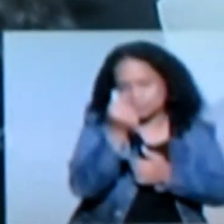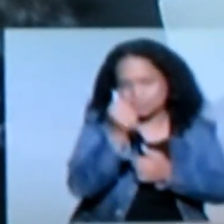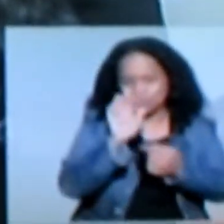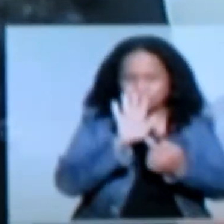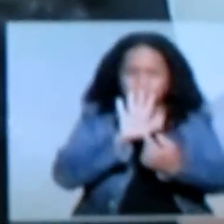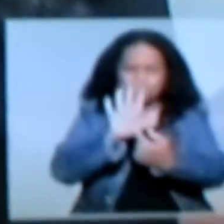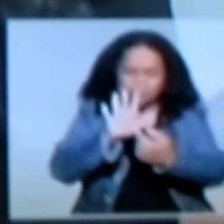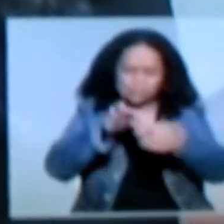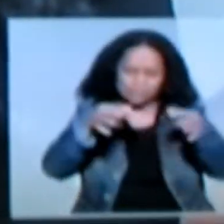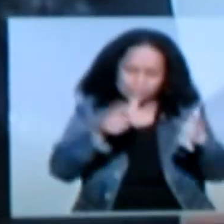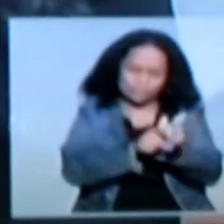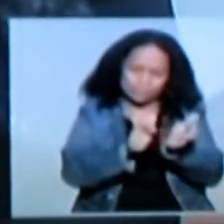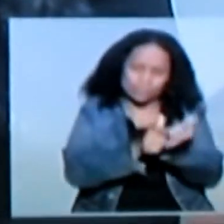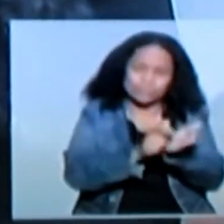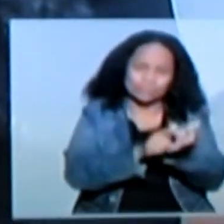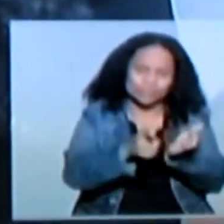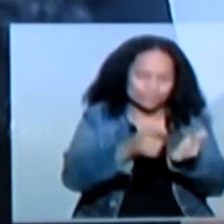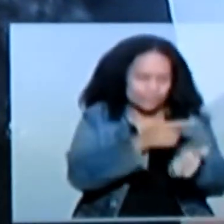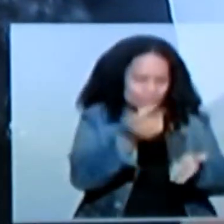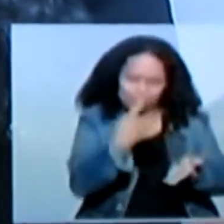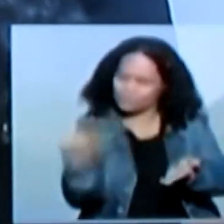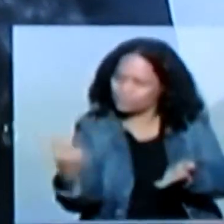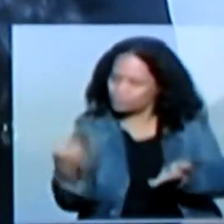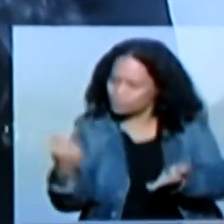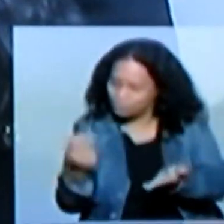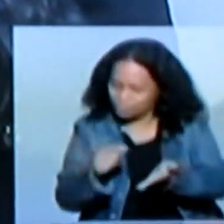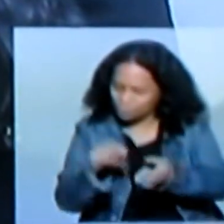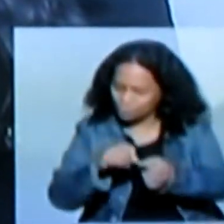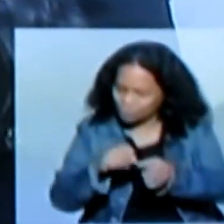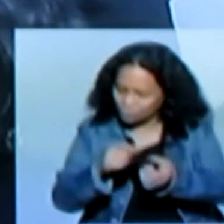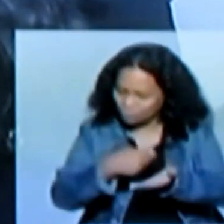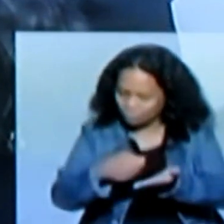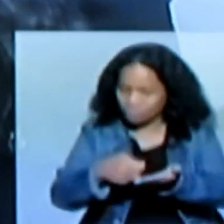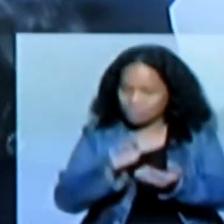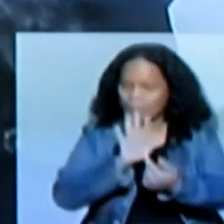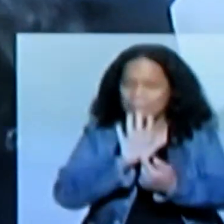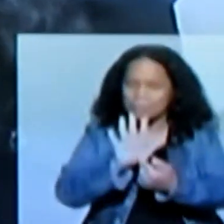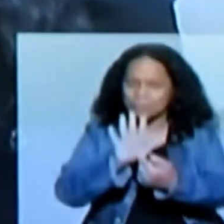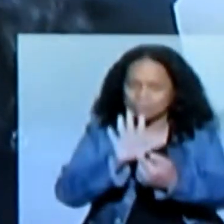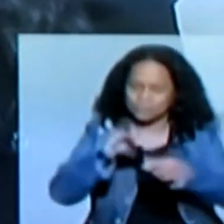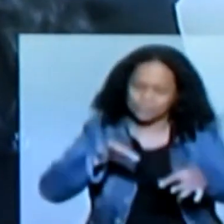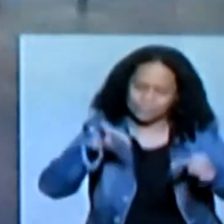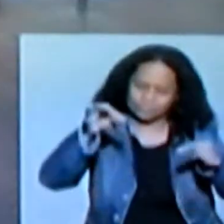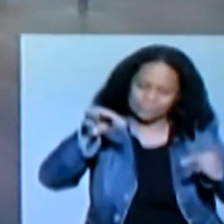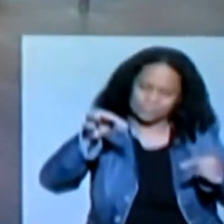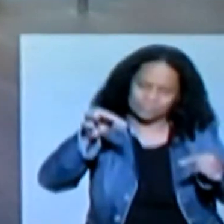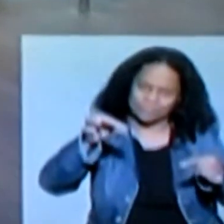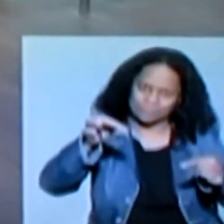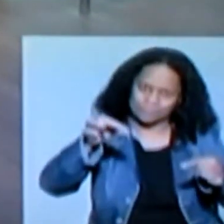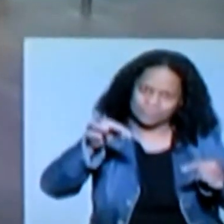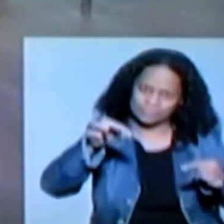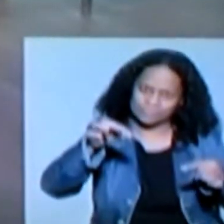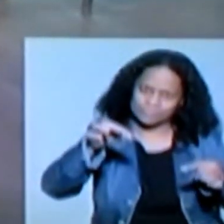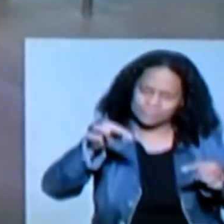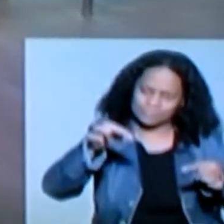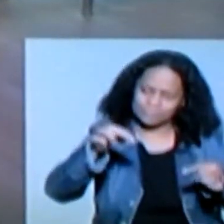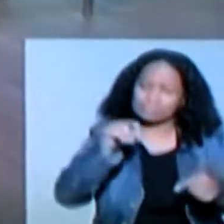mostrasse os livros. Nada. Inclusive, um você escreveu em conjunto com a Thaís, não é isso? Mostra esse primeiro.